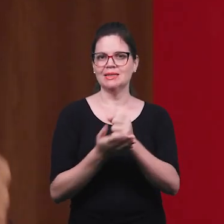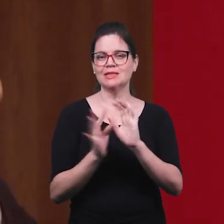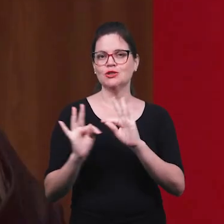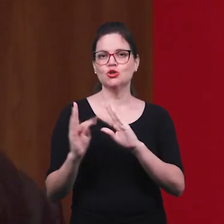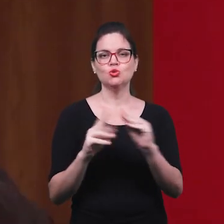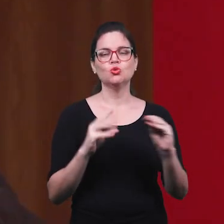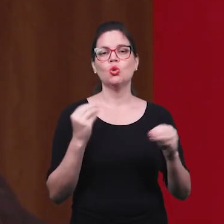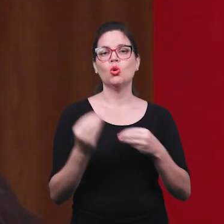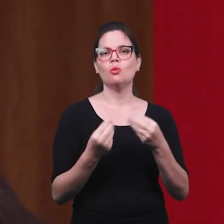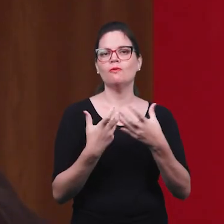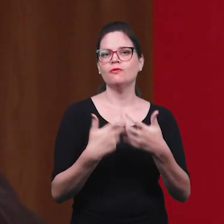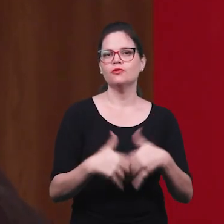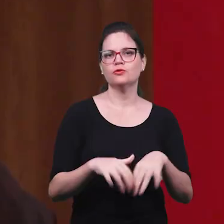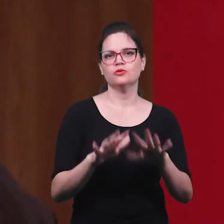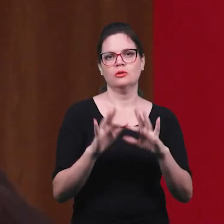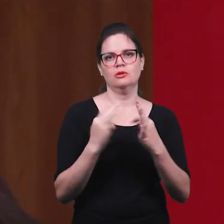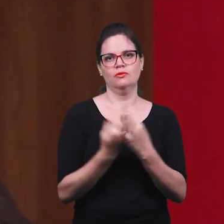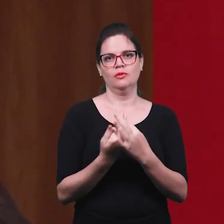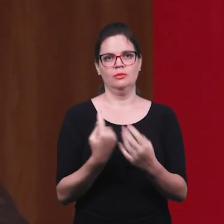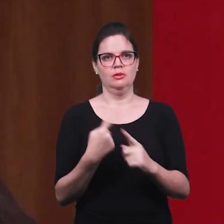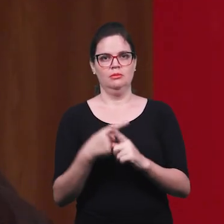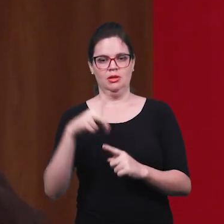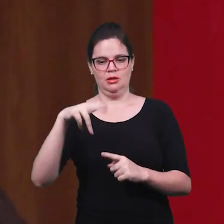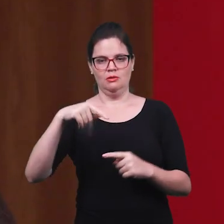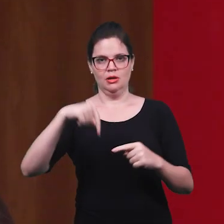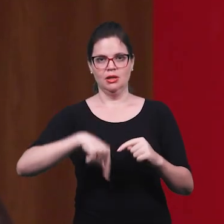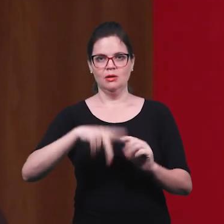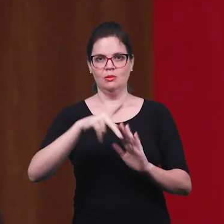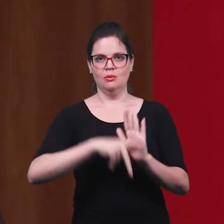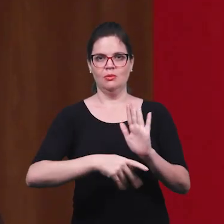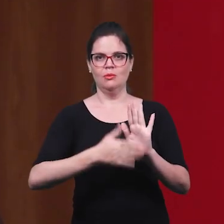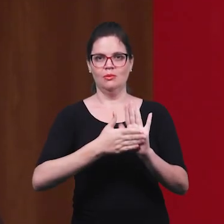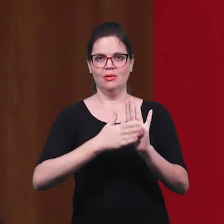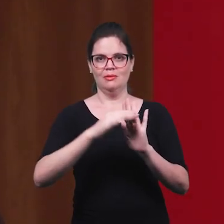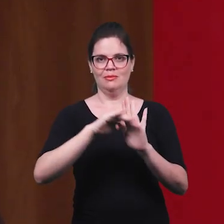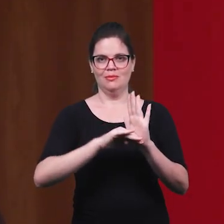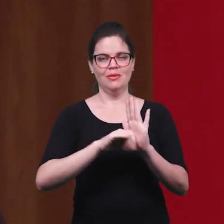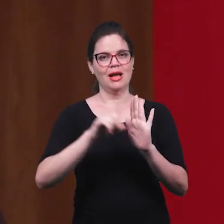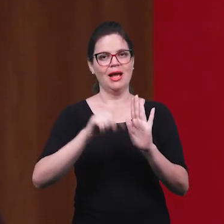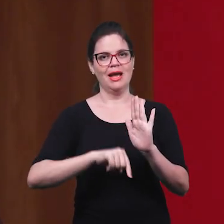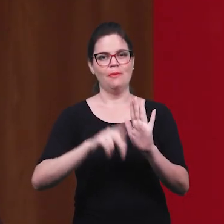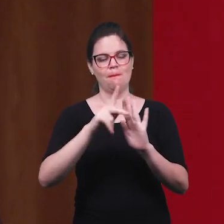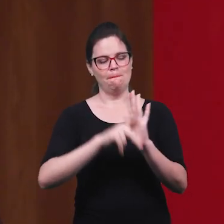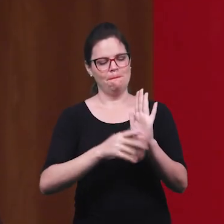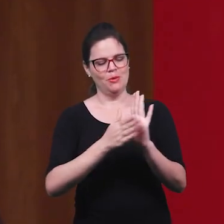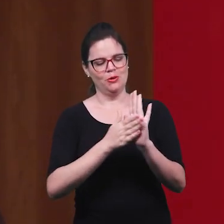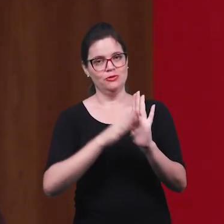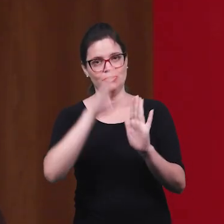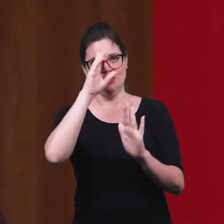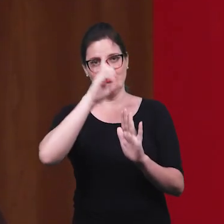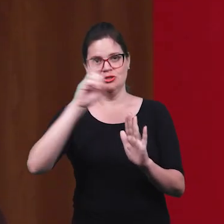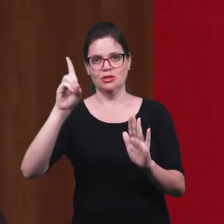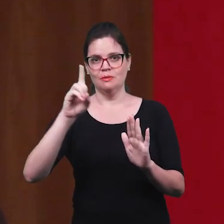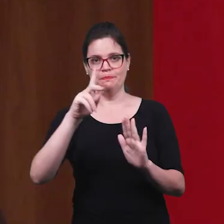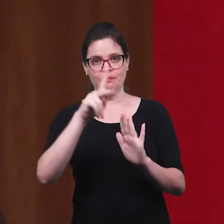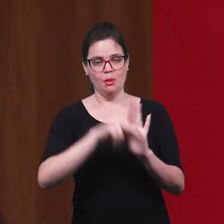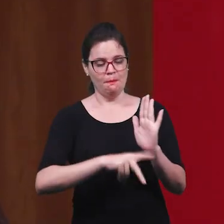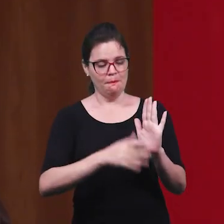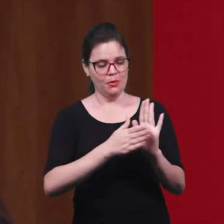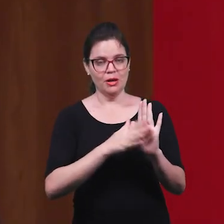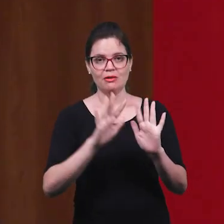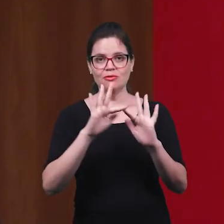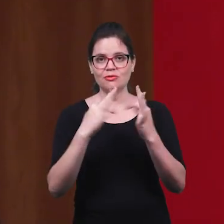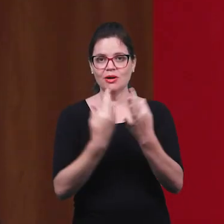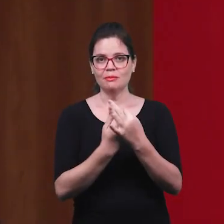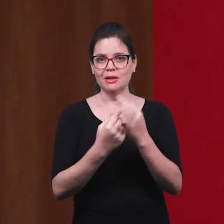família. Porque como o programa, né, o nome desse programa diz, a família não é um projeto dos amorreus, a família não é um projeto